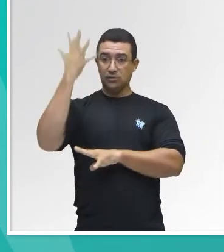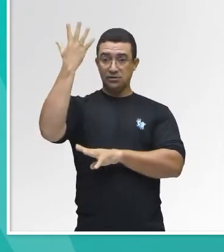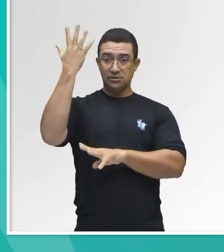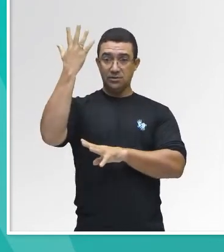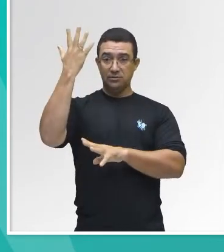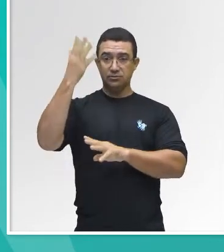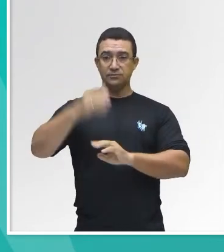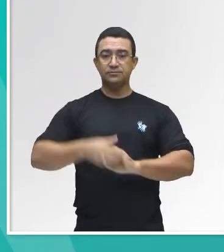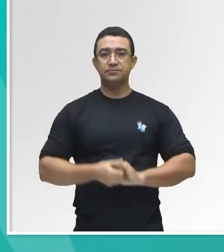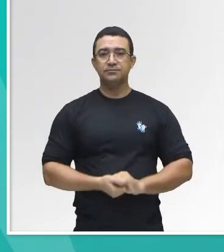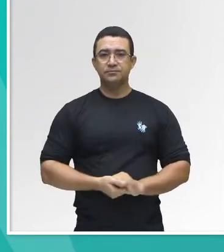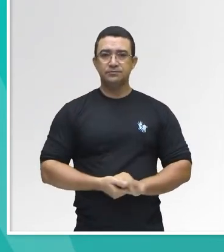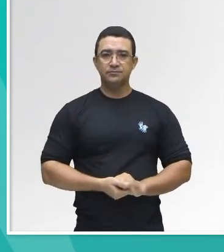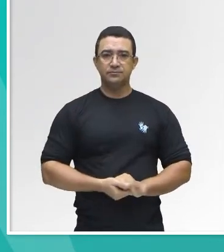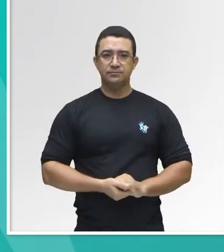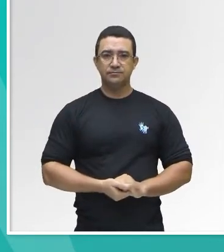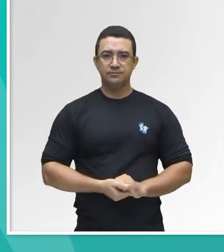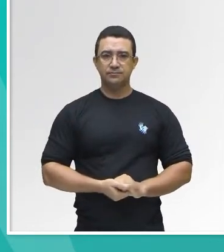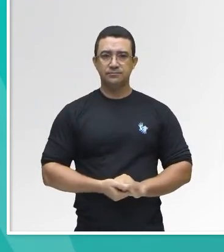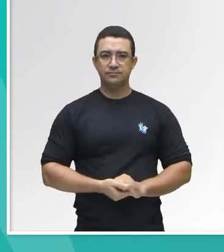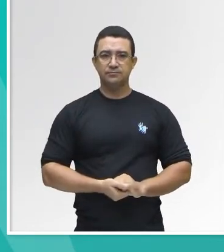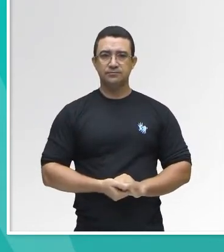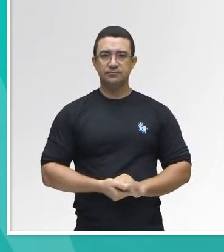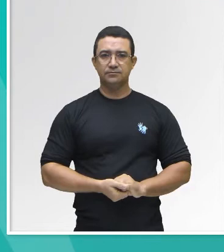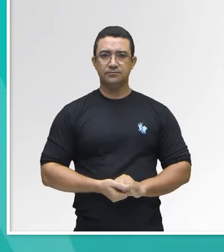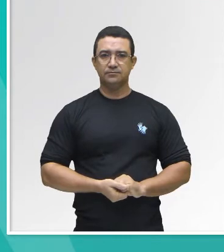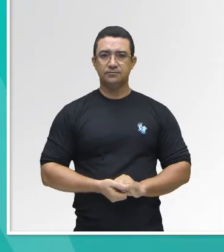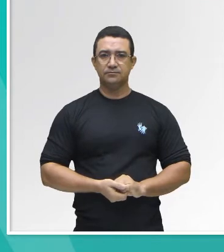Nesse caso,